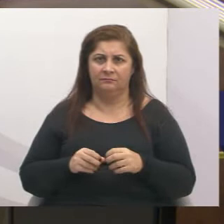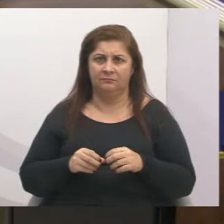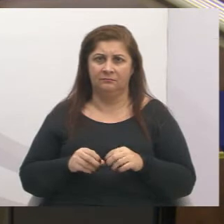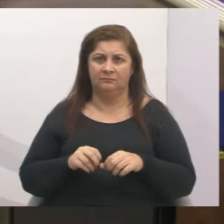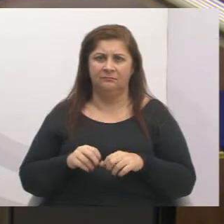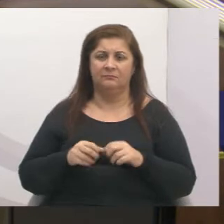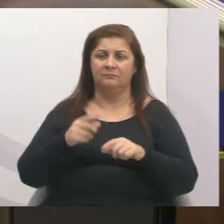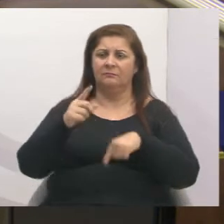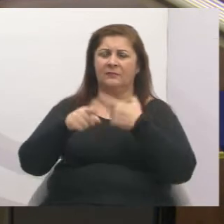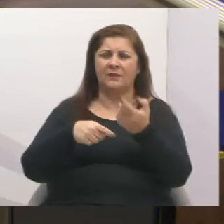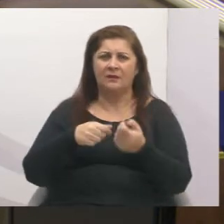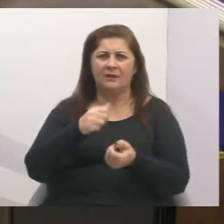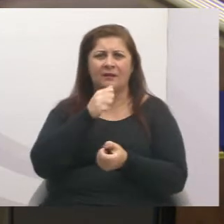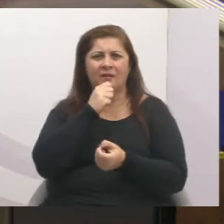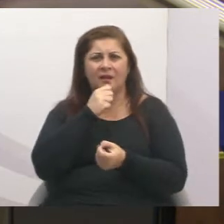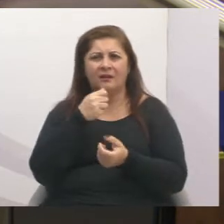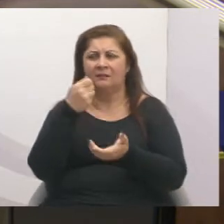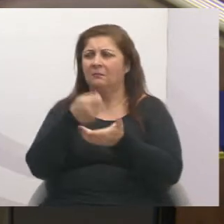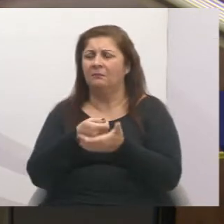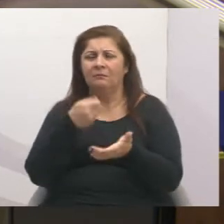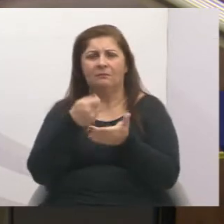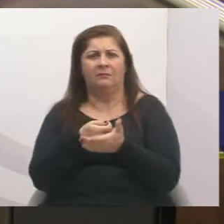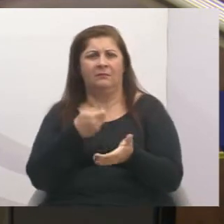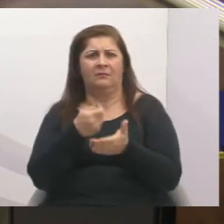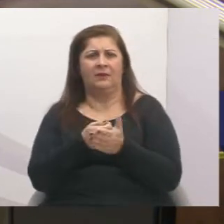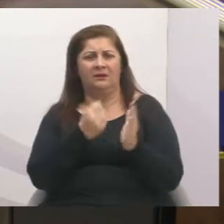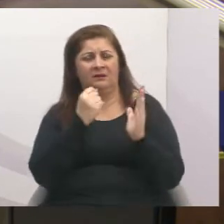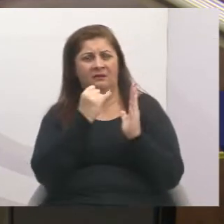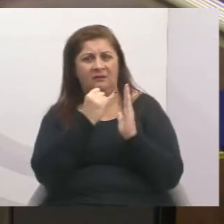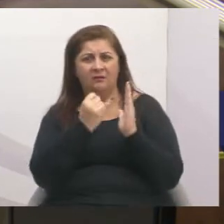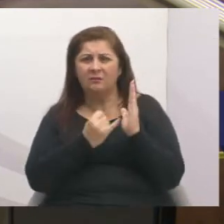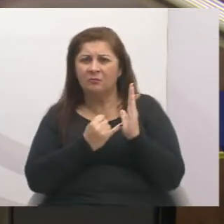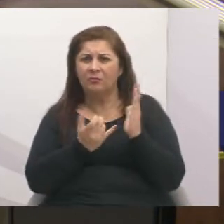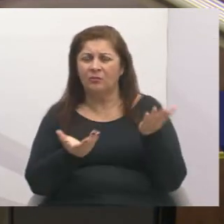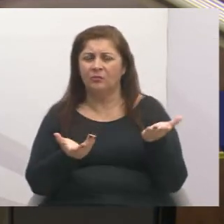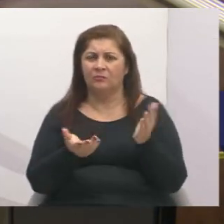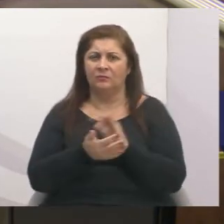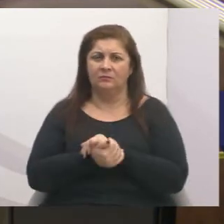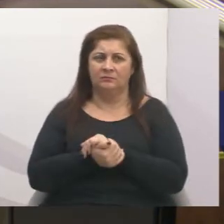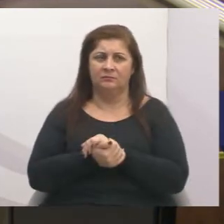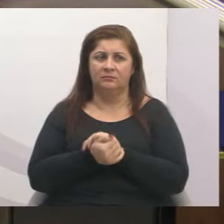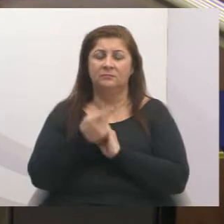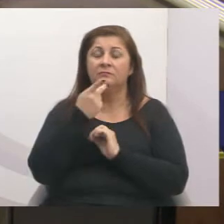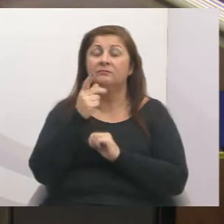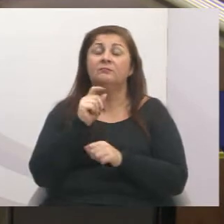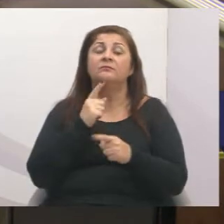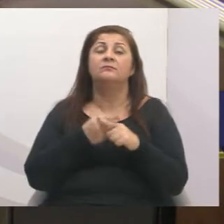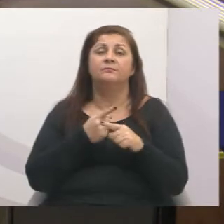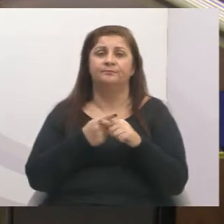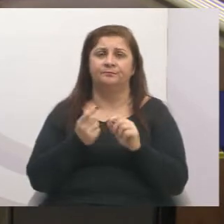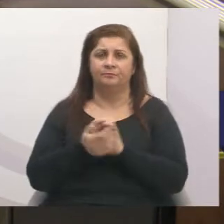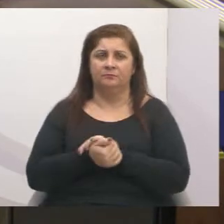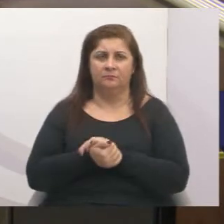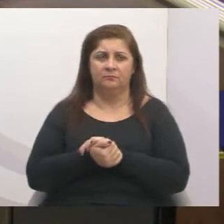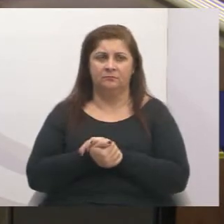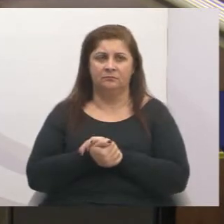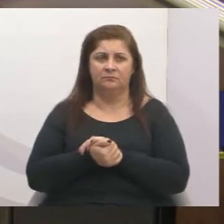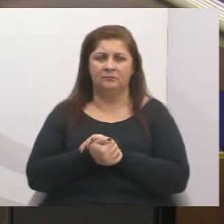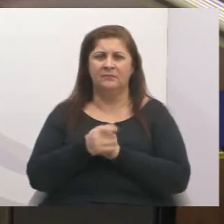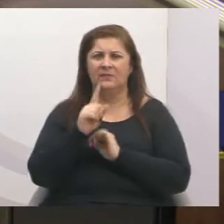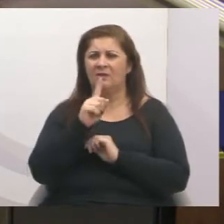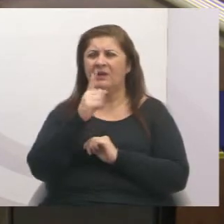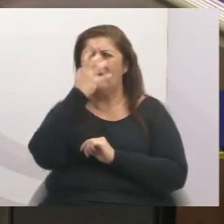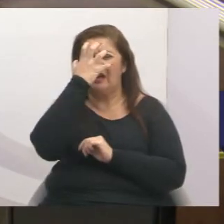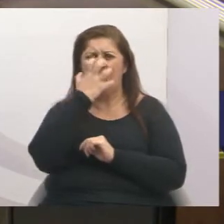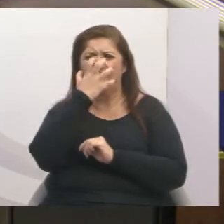vai continuar pagando o que eu chamo de um imposto previdenciário. Estou falando isso porque não é com raiva